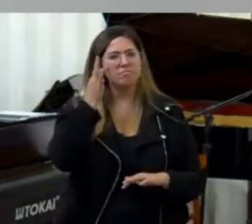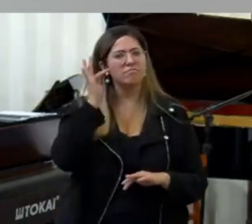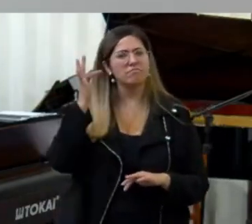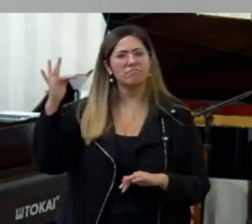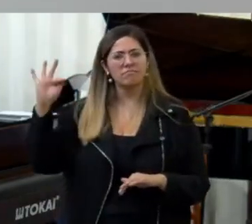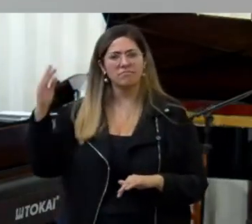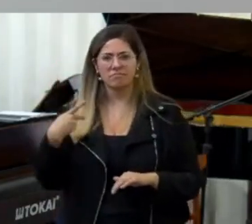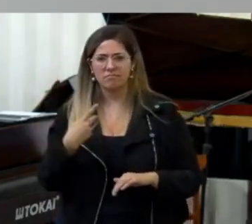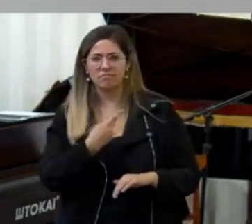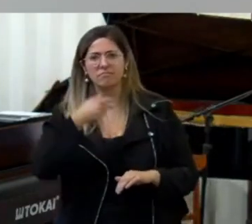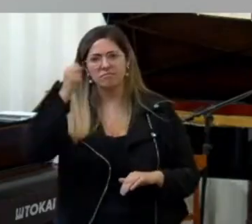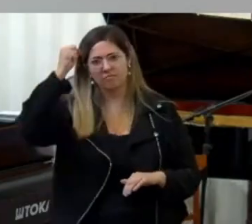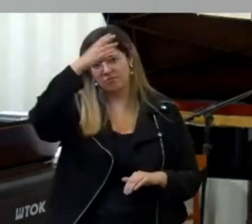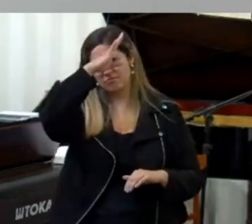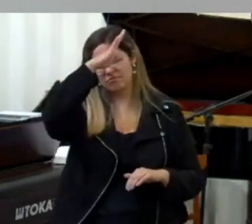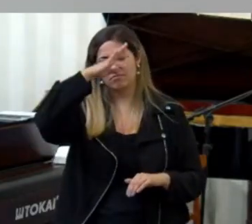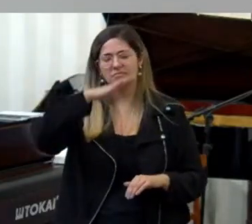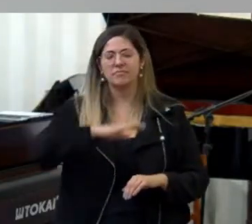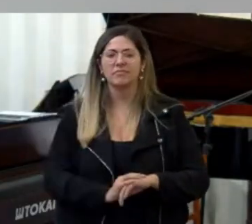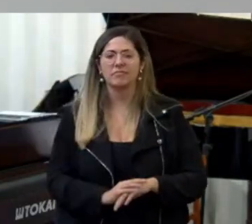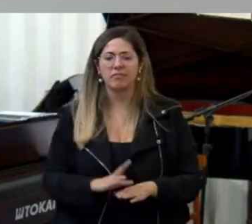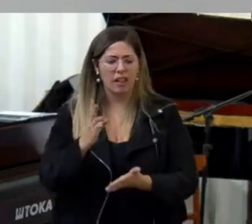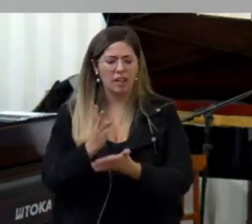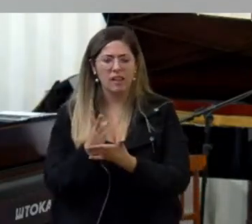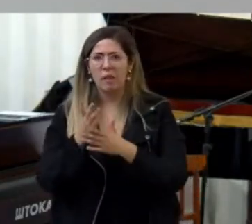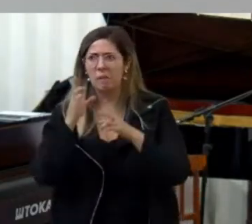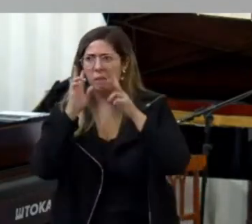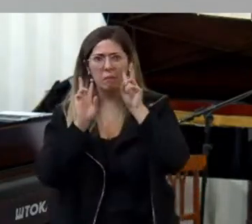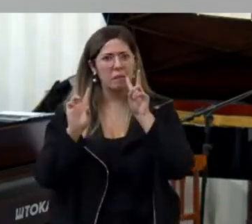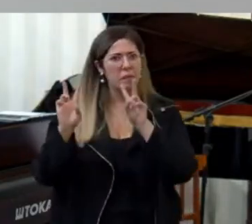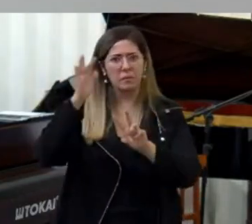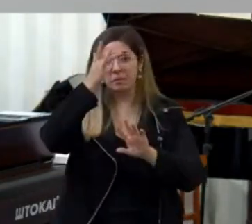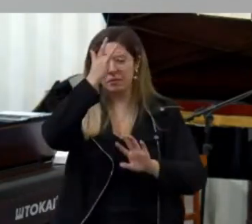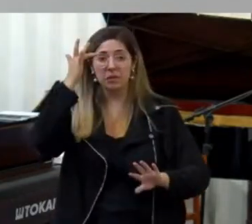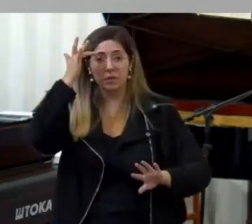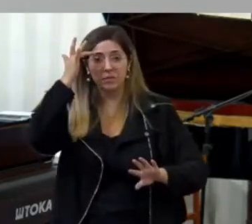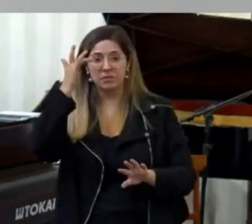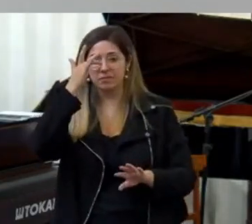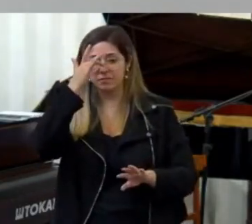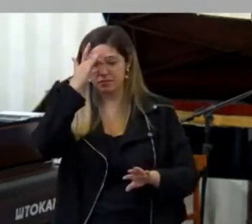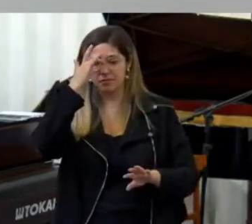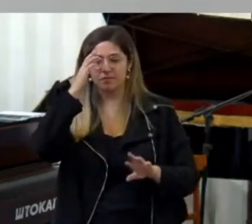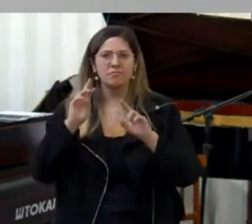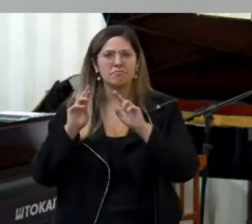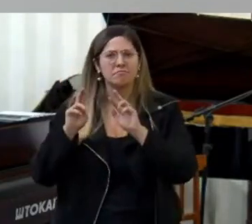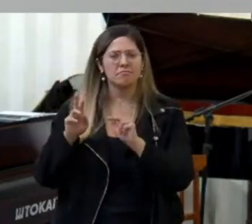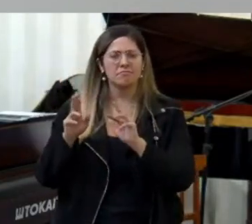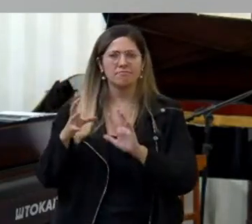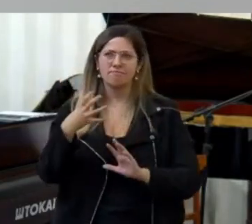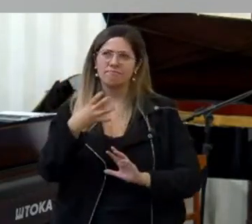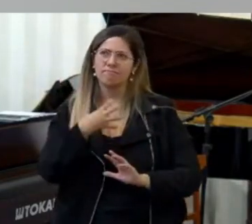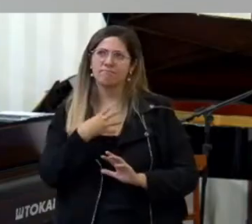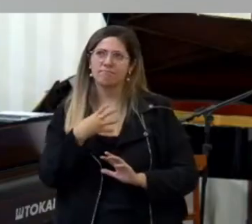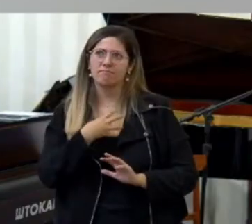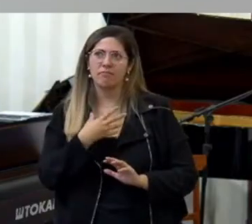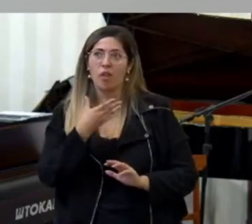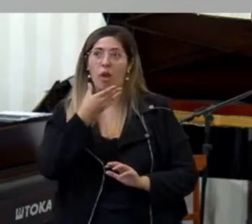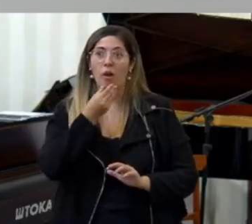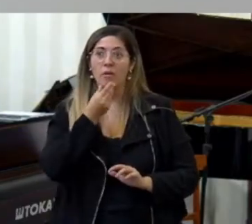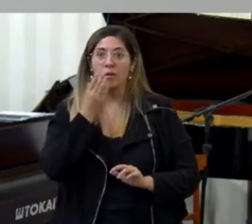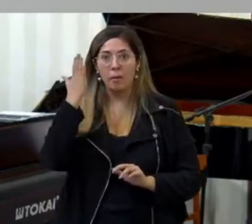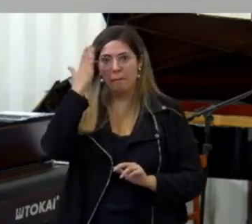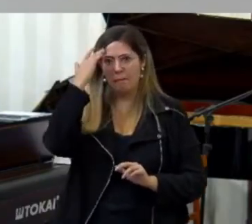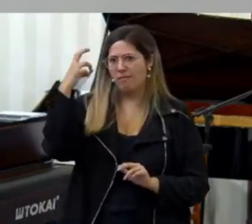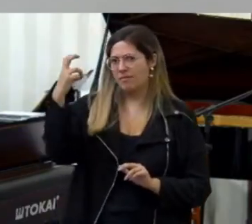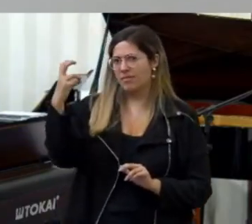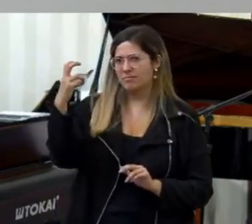inteiro estudando e pensando pessoas, fazendo leitura de pessoas. É estranho, os homens mais